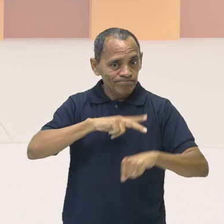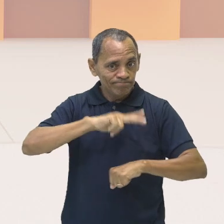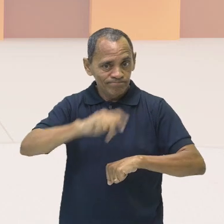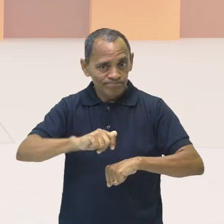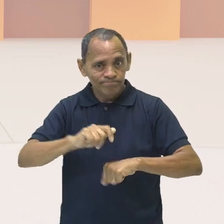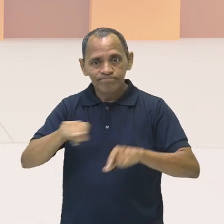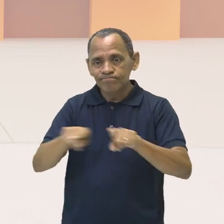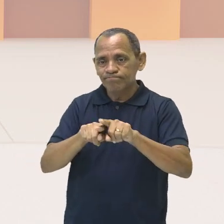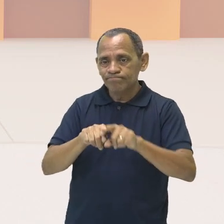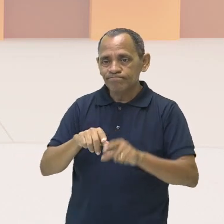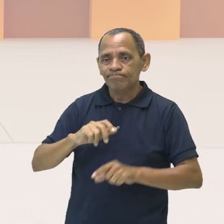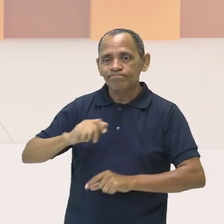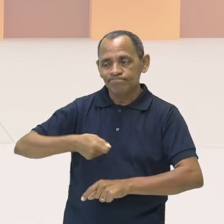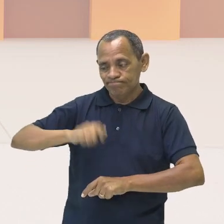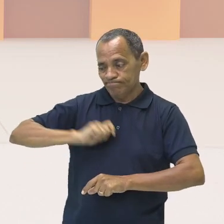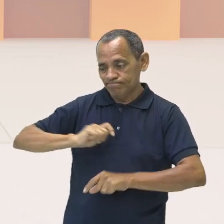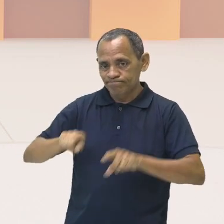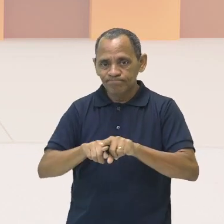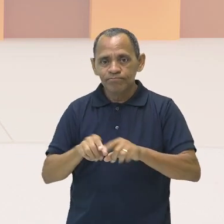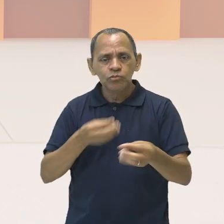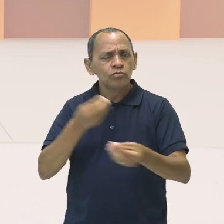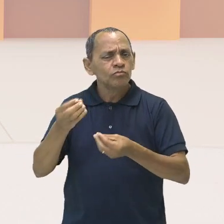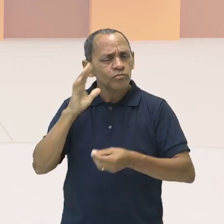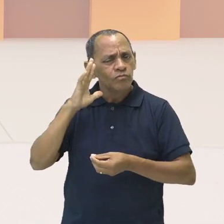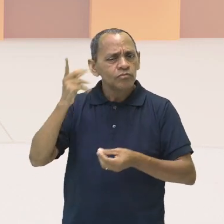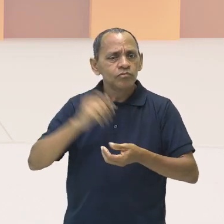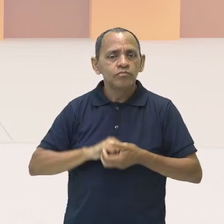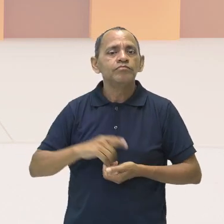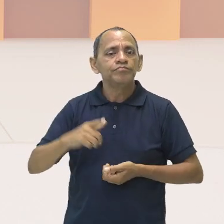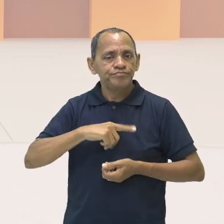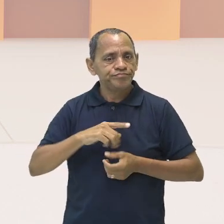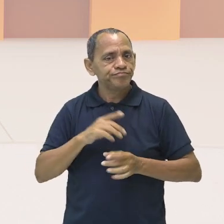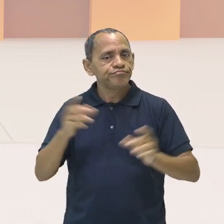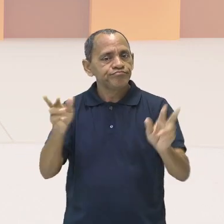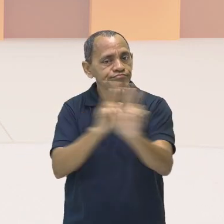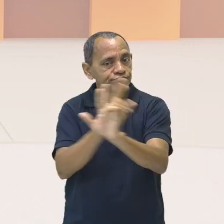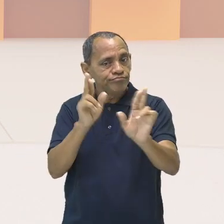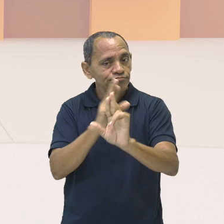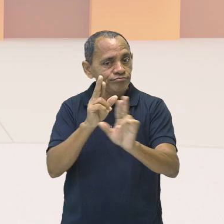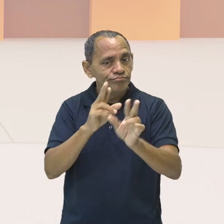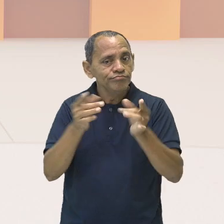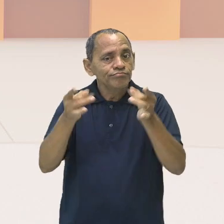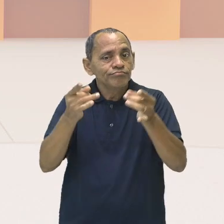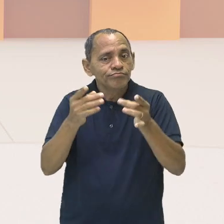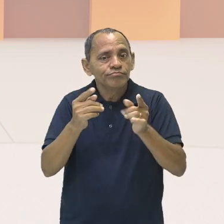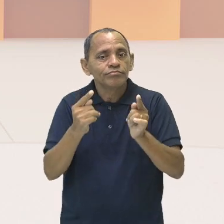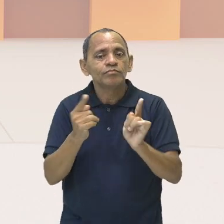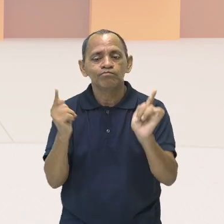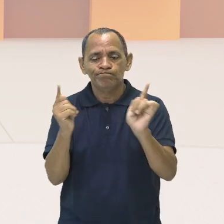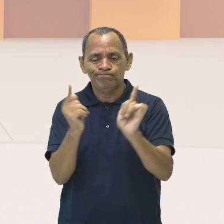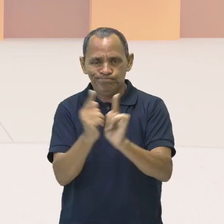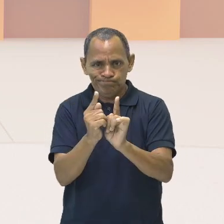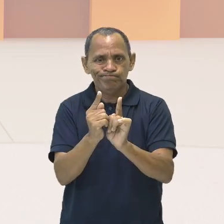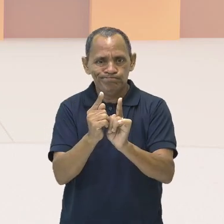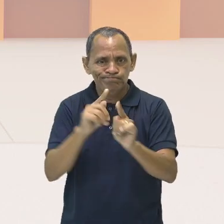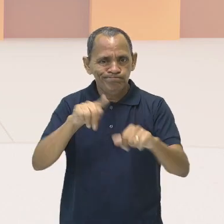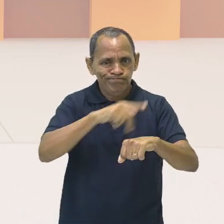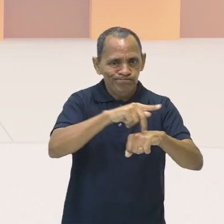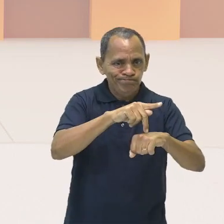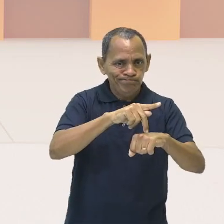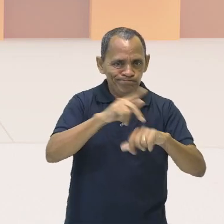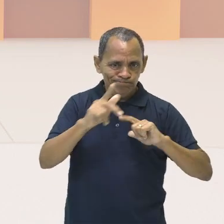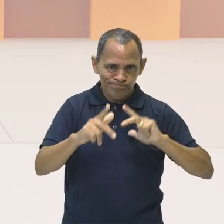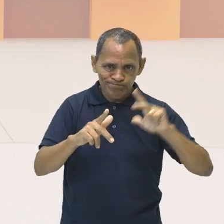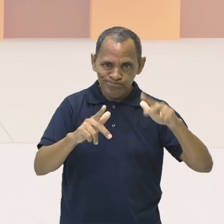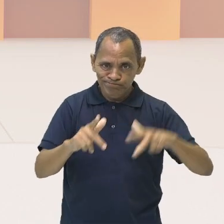funcionava essa parceria? Havia uma relação comercial muito próxima entre esses dois países. Portugal